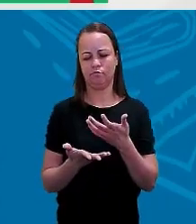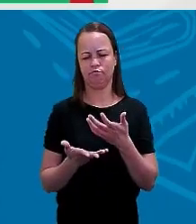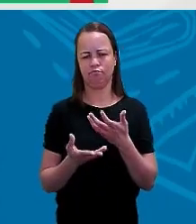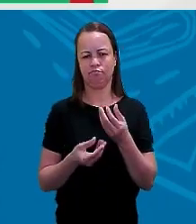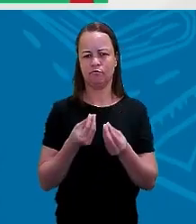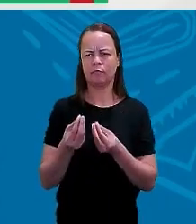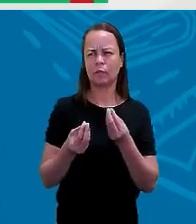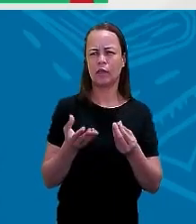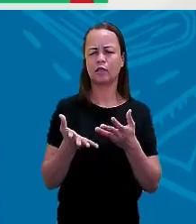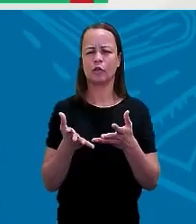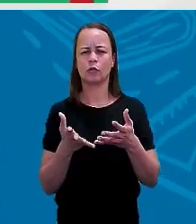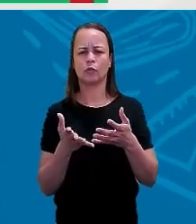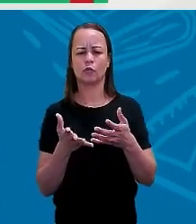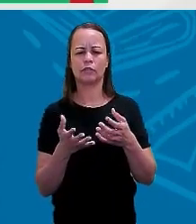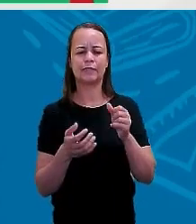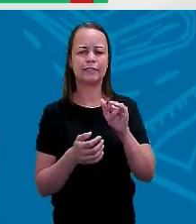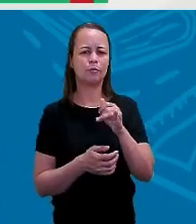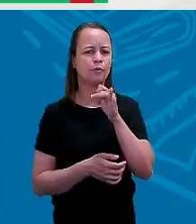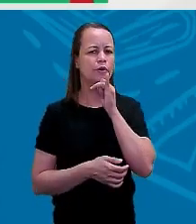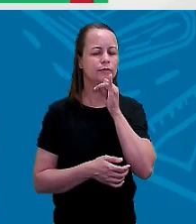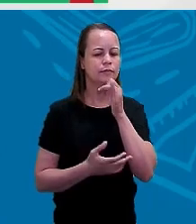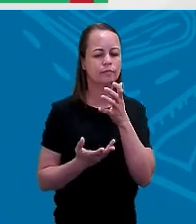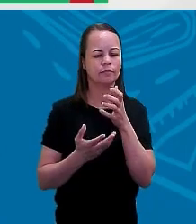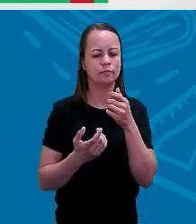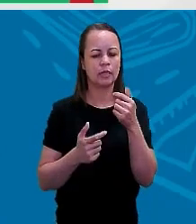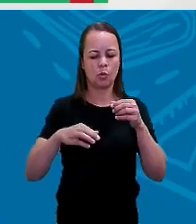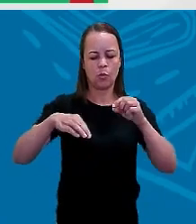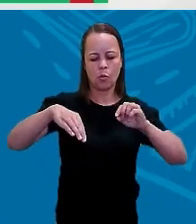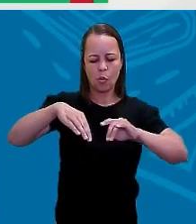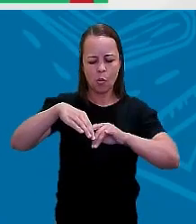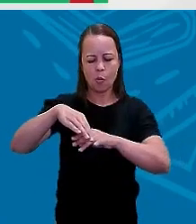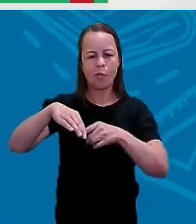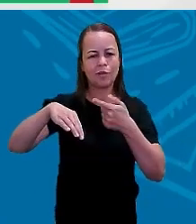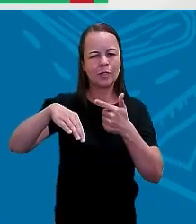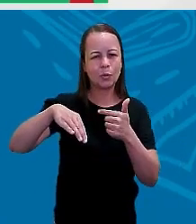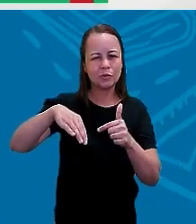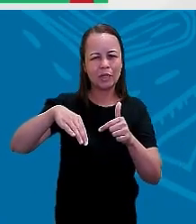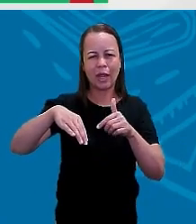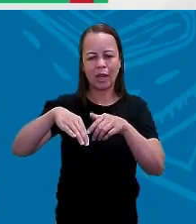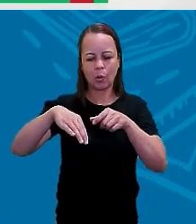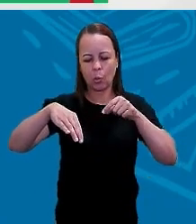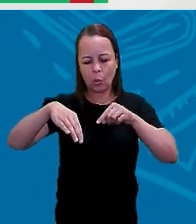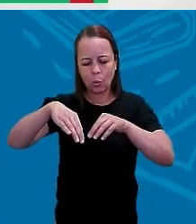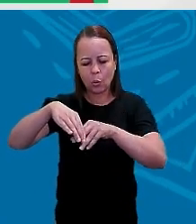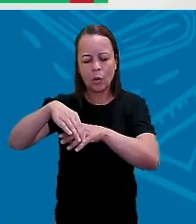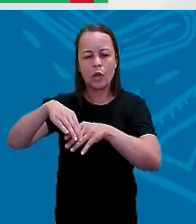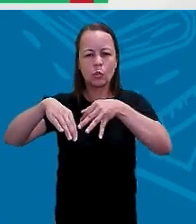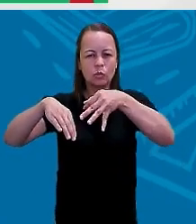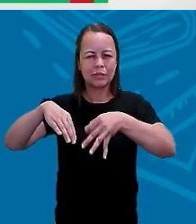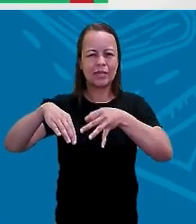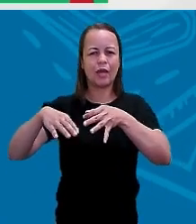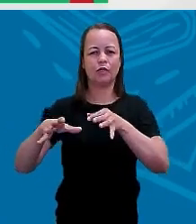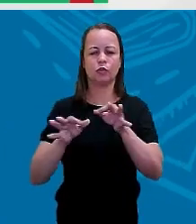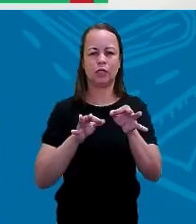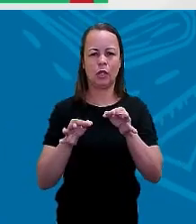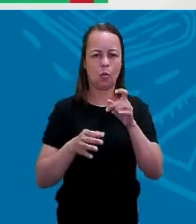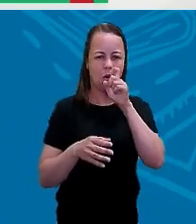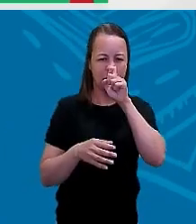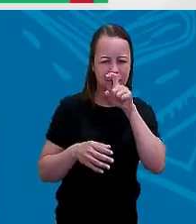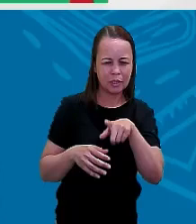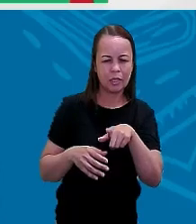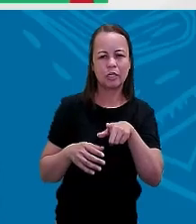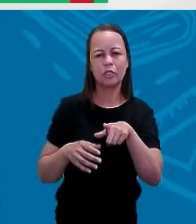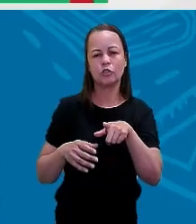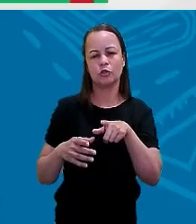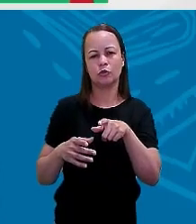básico, em ter o esgoto ali encanado, né, em ter a água tratada para ser consumida pela população, em ter a coleta de lixo